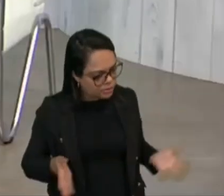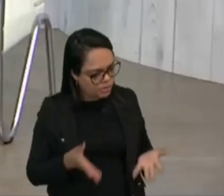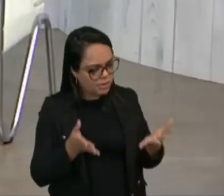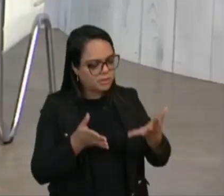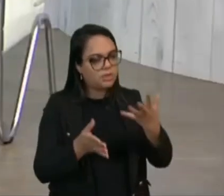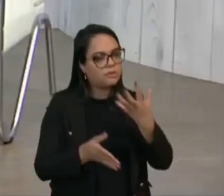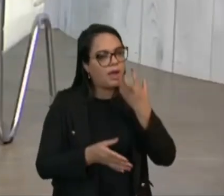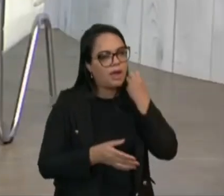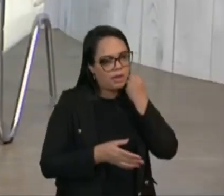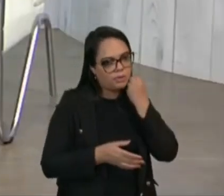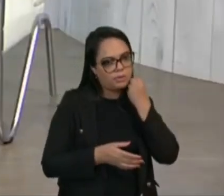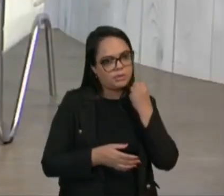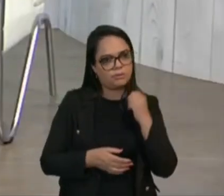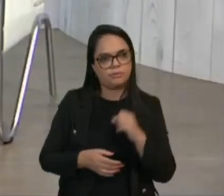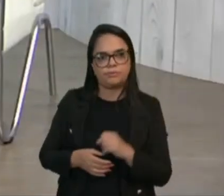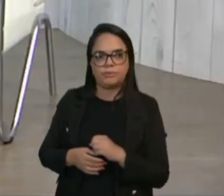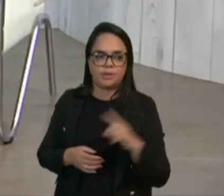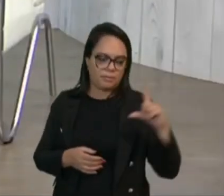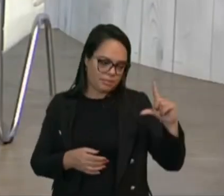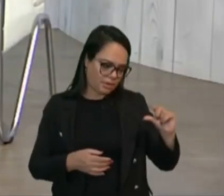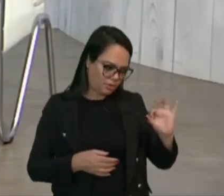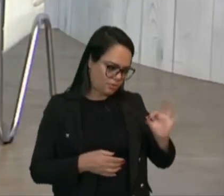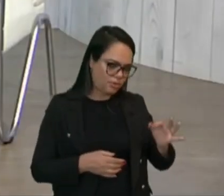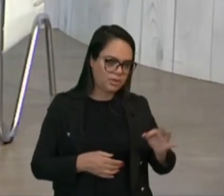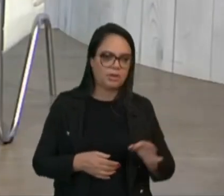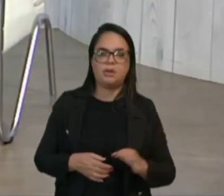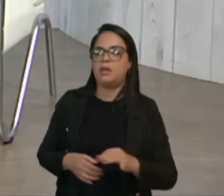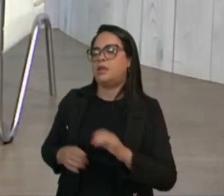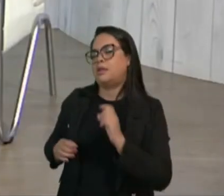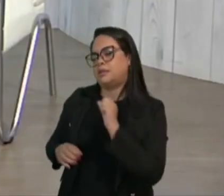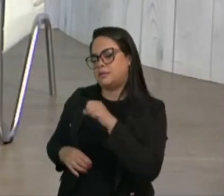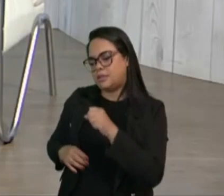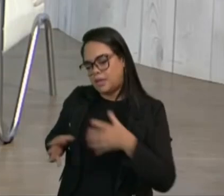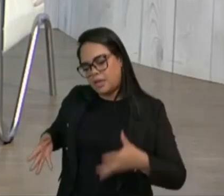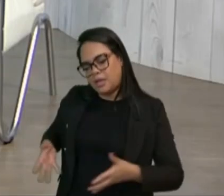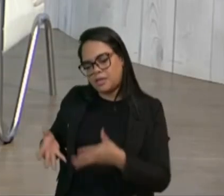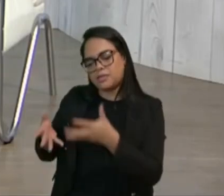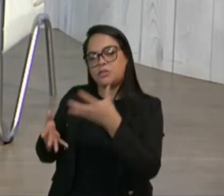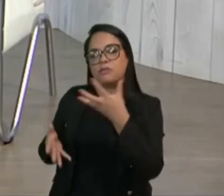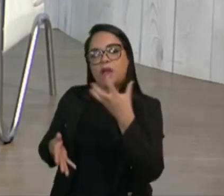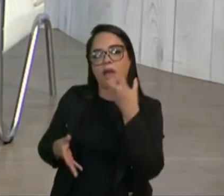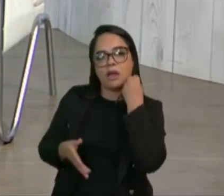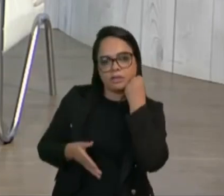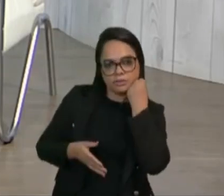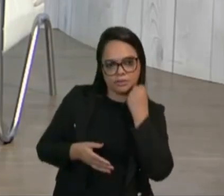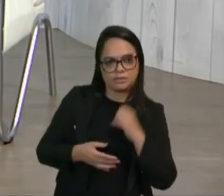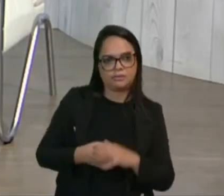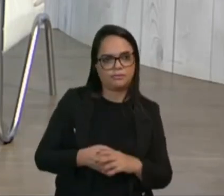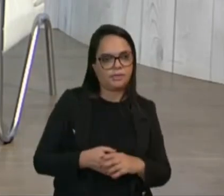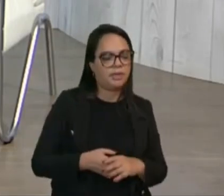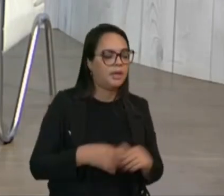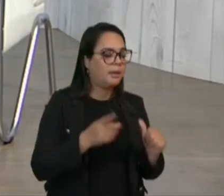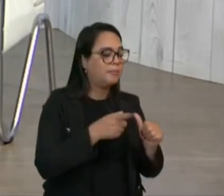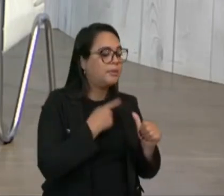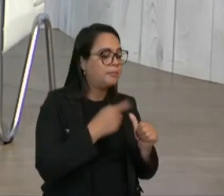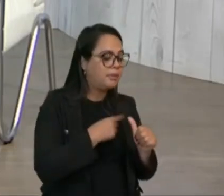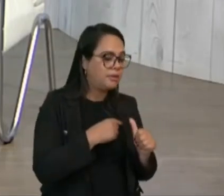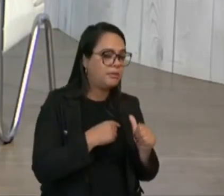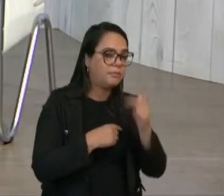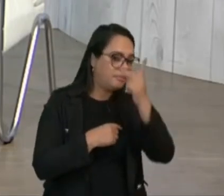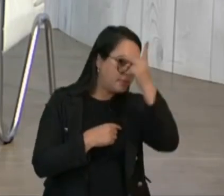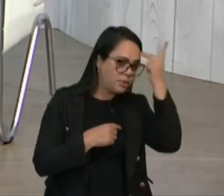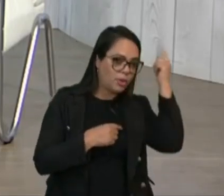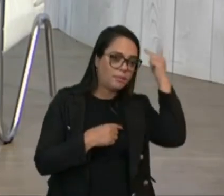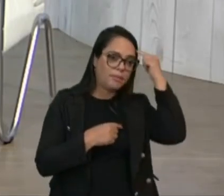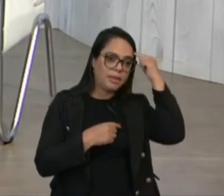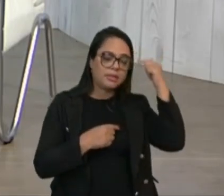animais Sim, para diminuir essa prática de venda. incentivar a adoção. Primeira coisa que a pessoa deve se questionar: eu